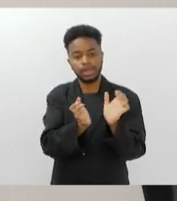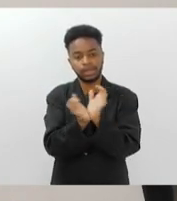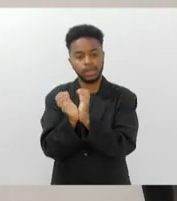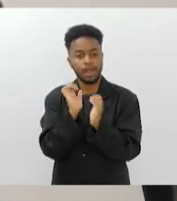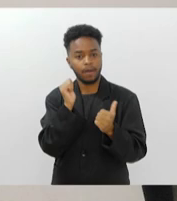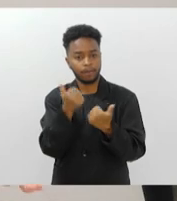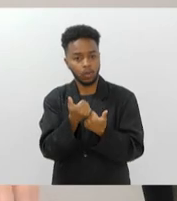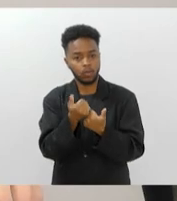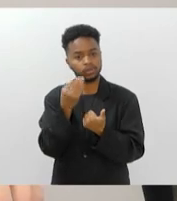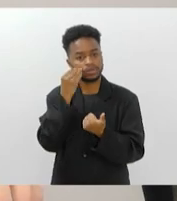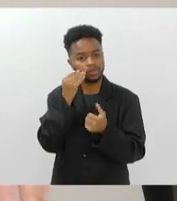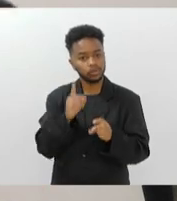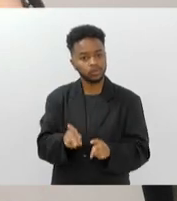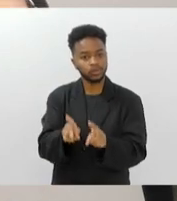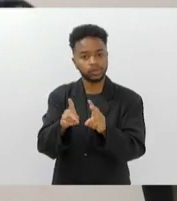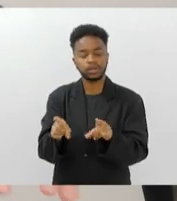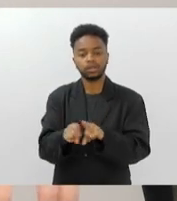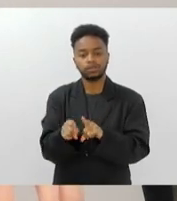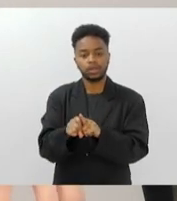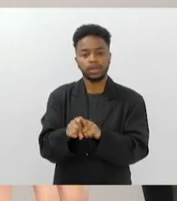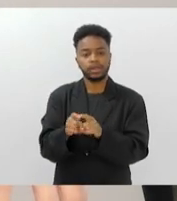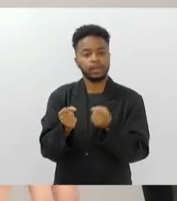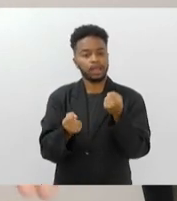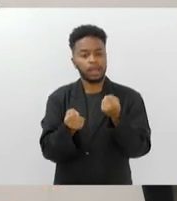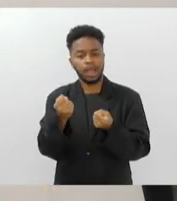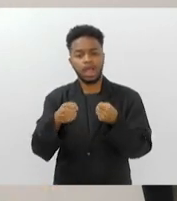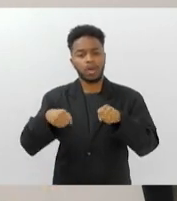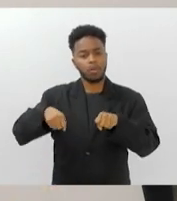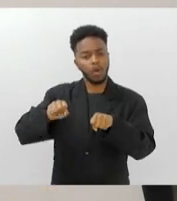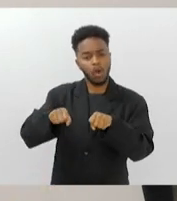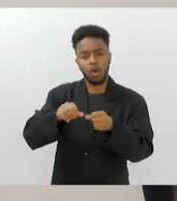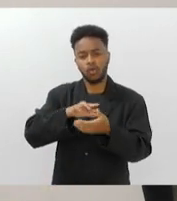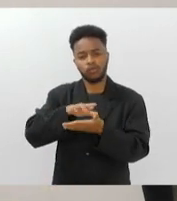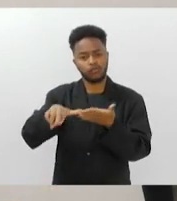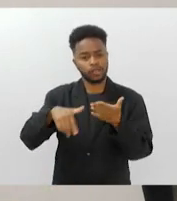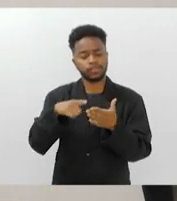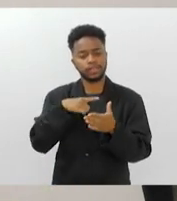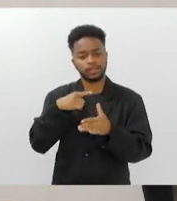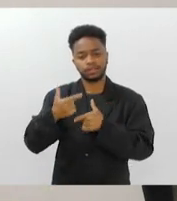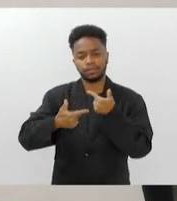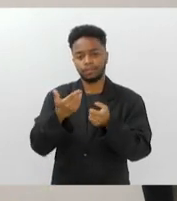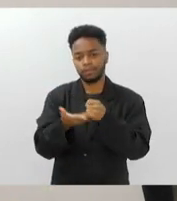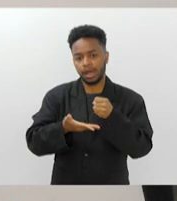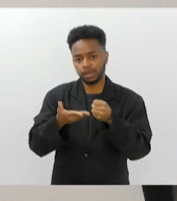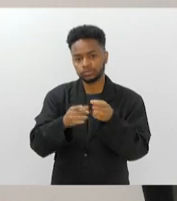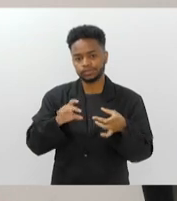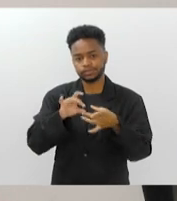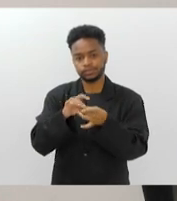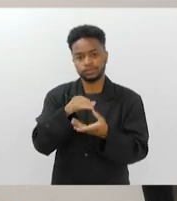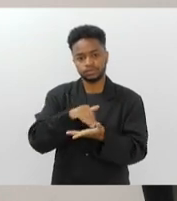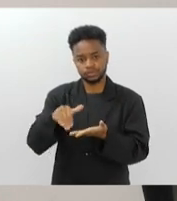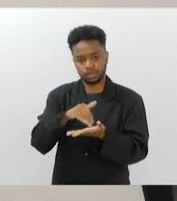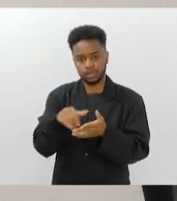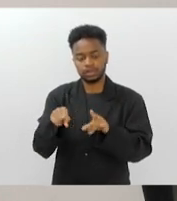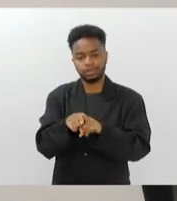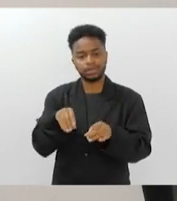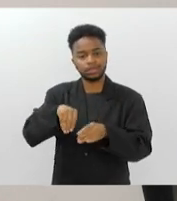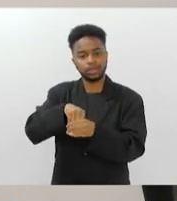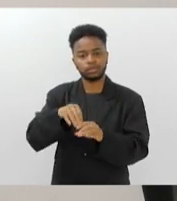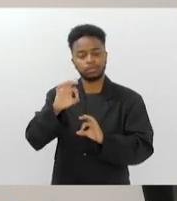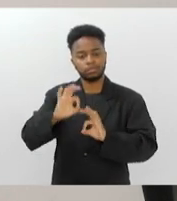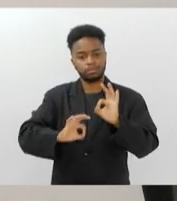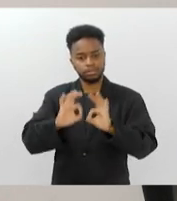municípios manutenção de veículo de motoboy São serviços básicos que a secretaria dentro do plano do termo de